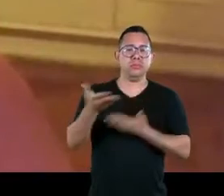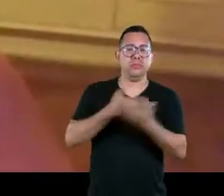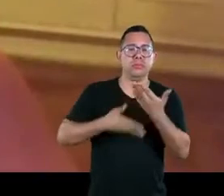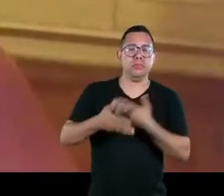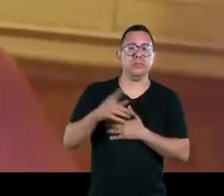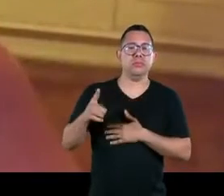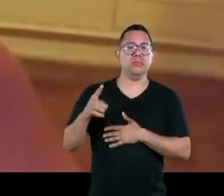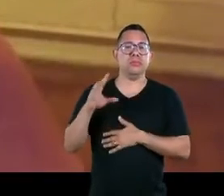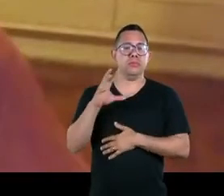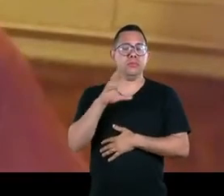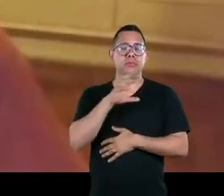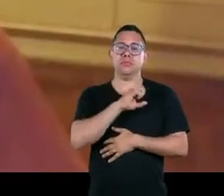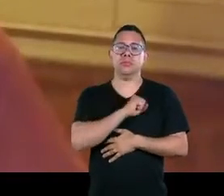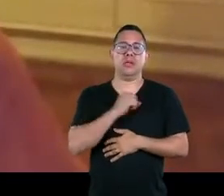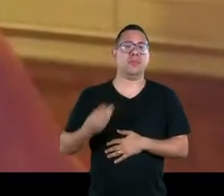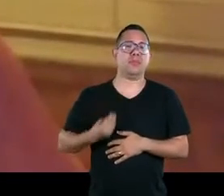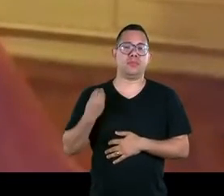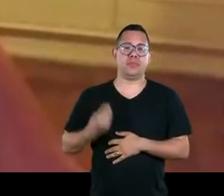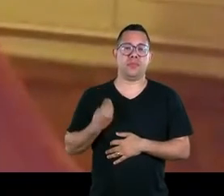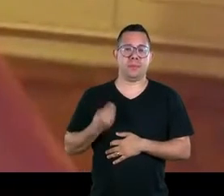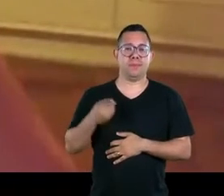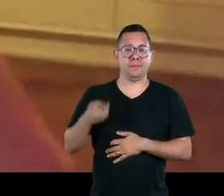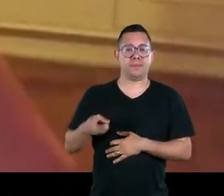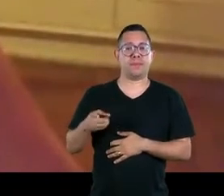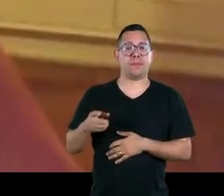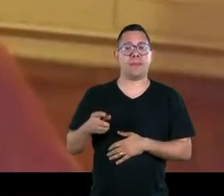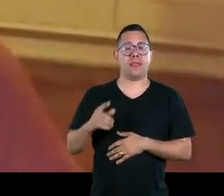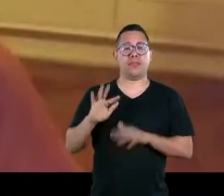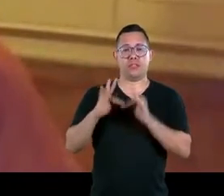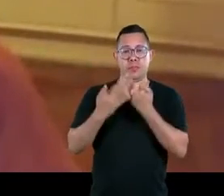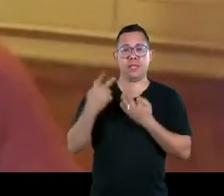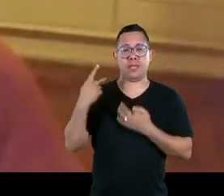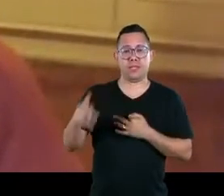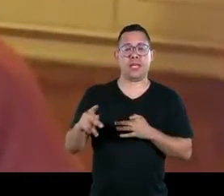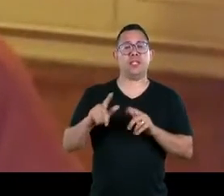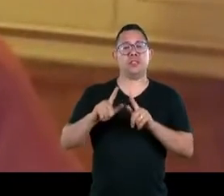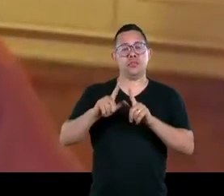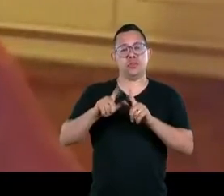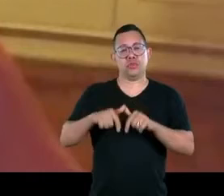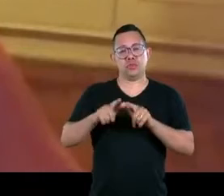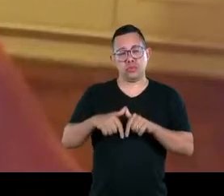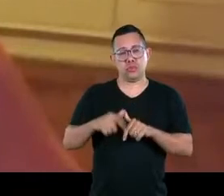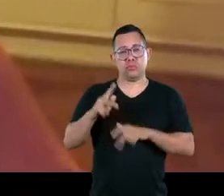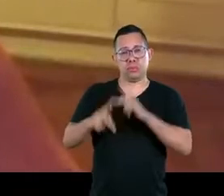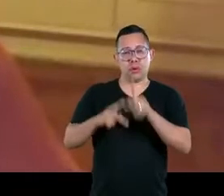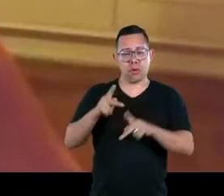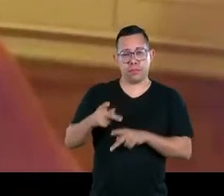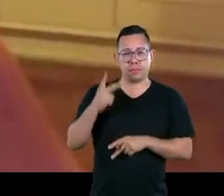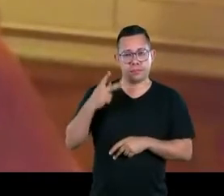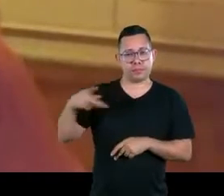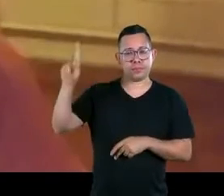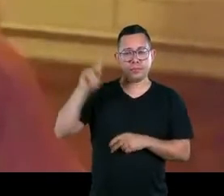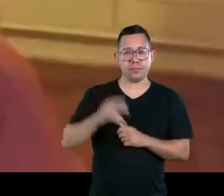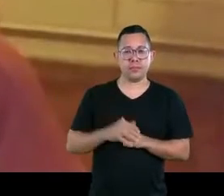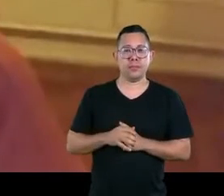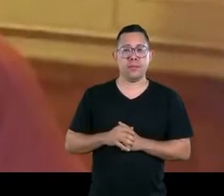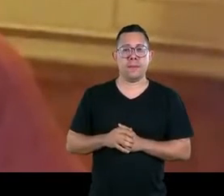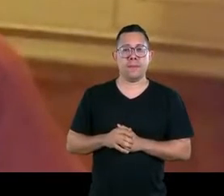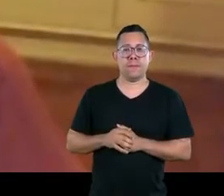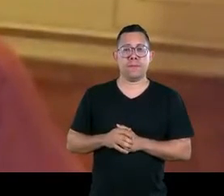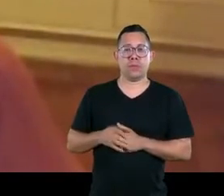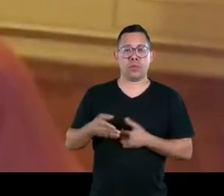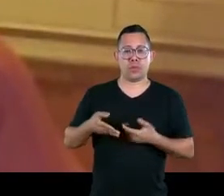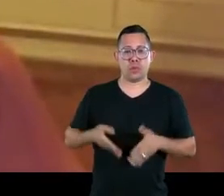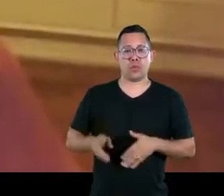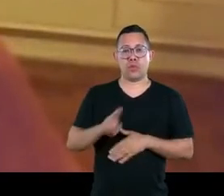vida, de origem judaica, filho de Vidal e Luna. O nome de batismo é Davi